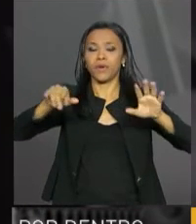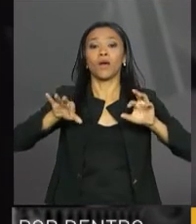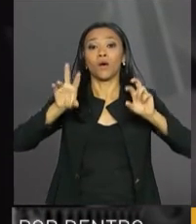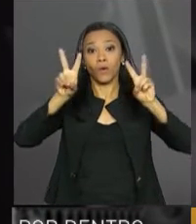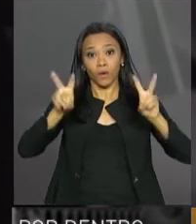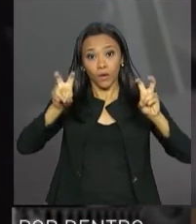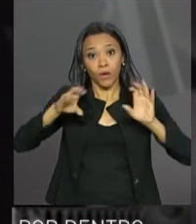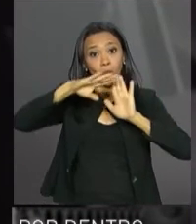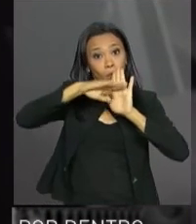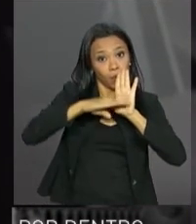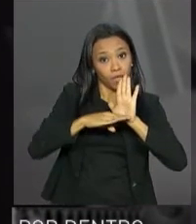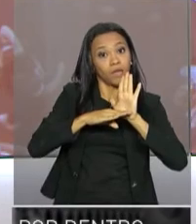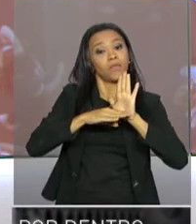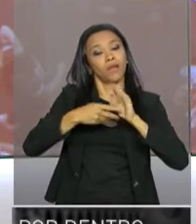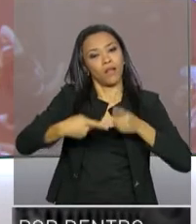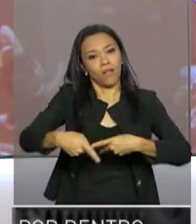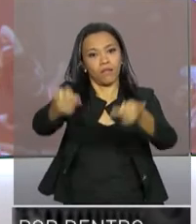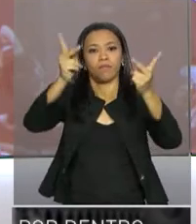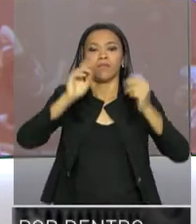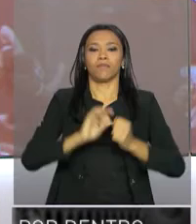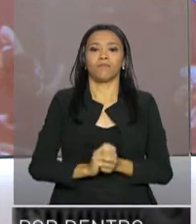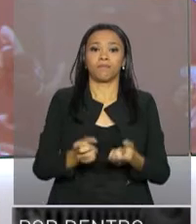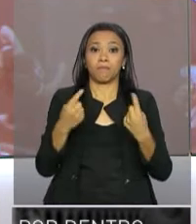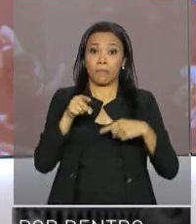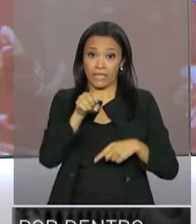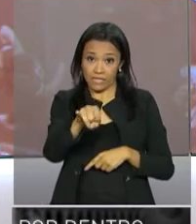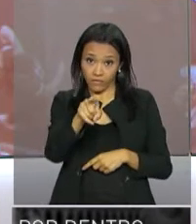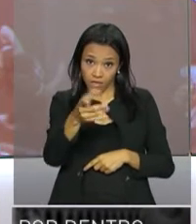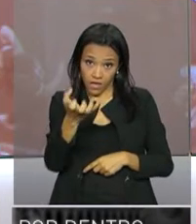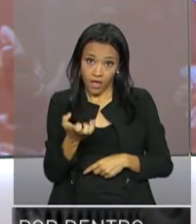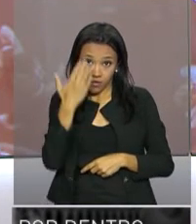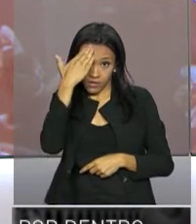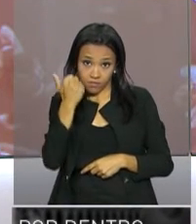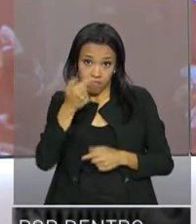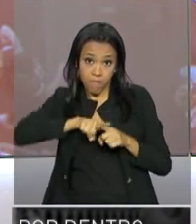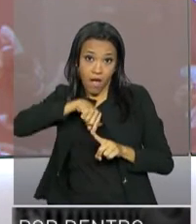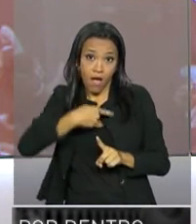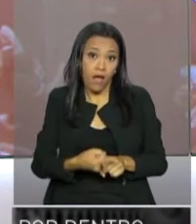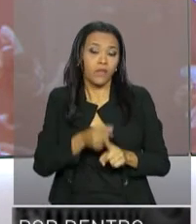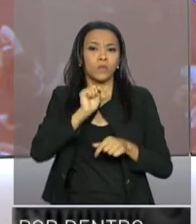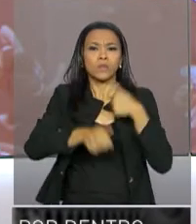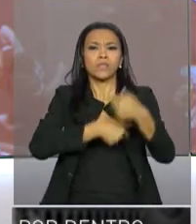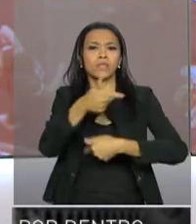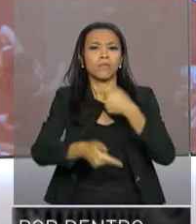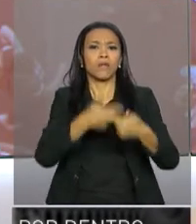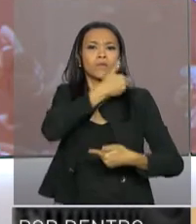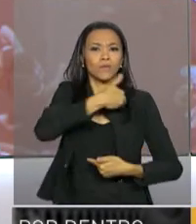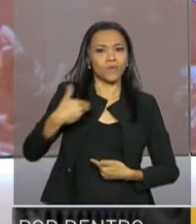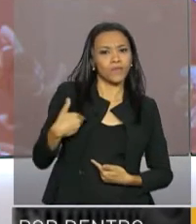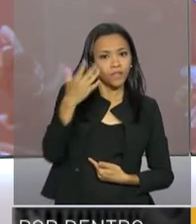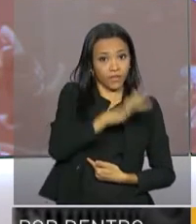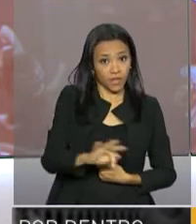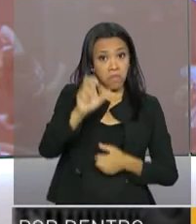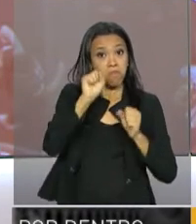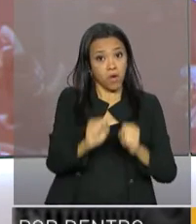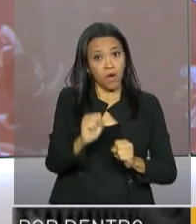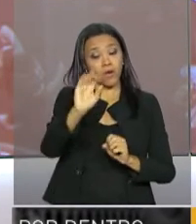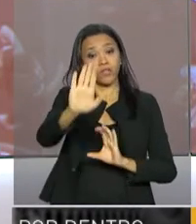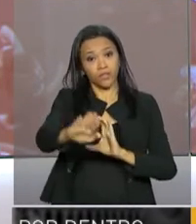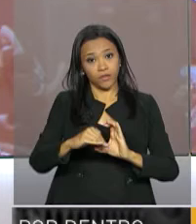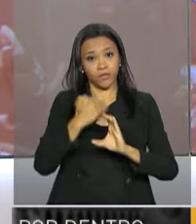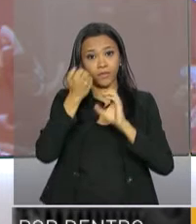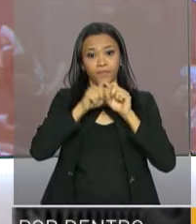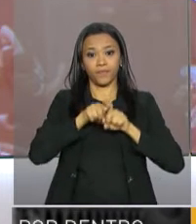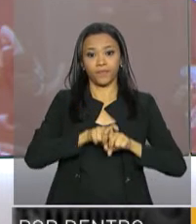e levar ele até a ponta. E se você quer saber mais sobre as ações do governo federal, escreva para Por Dentro